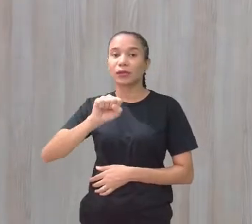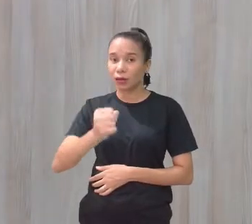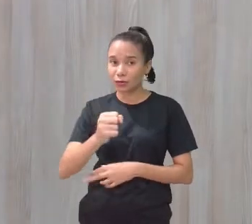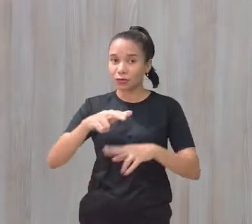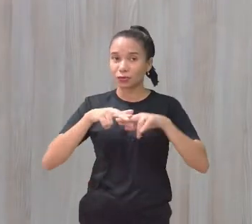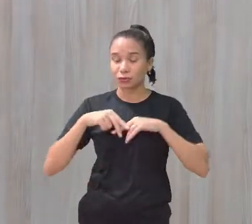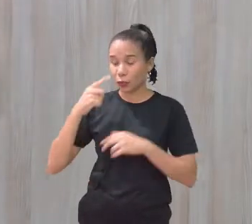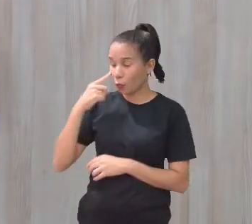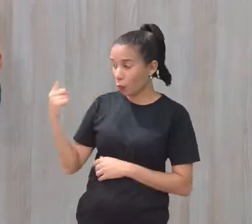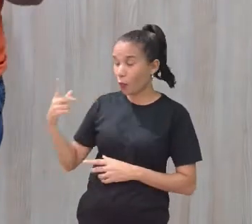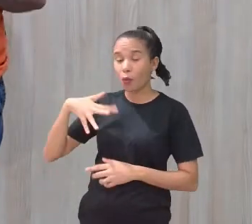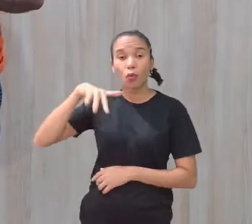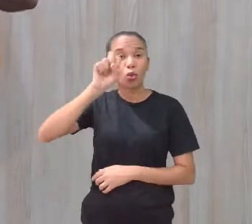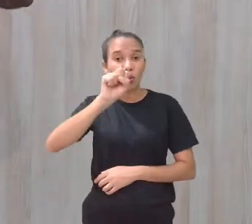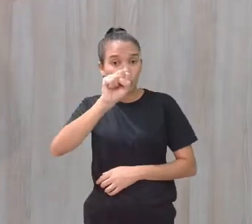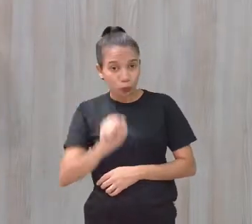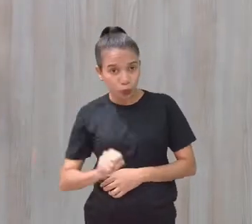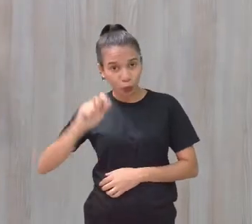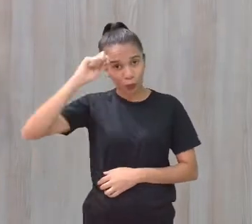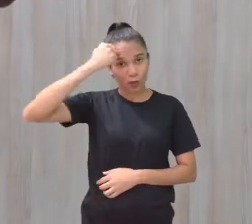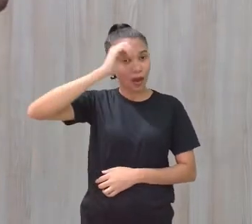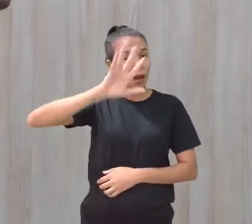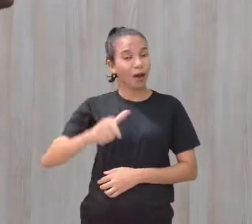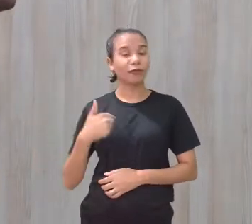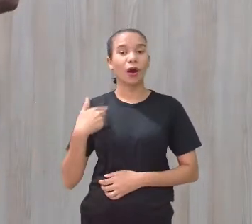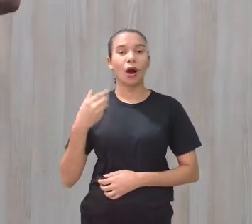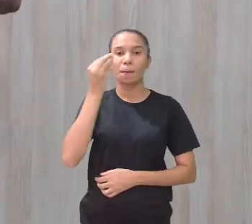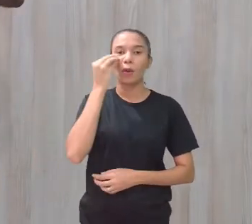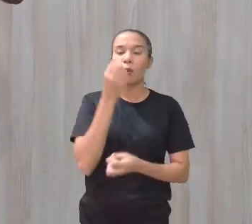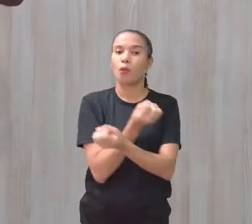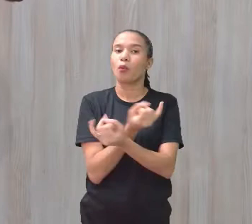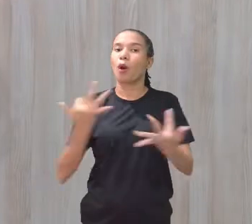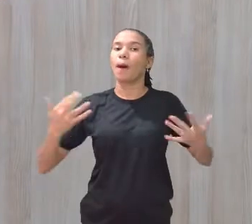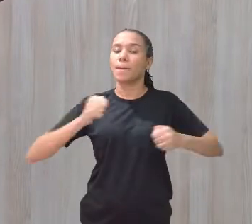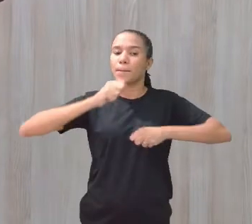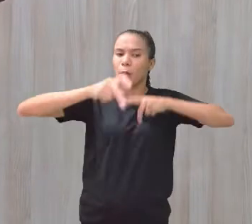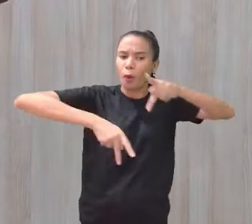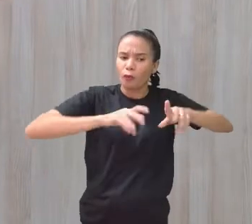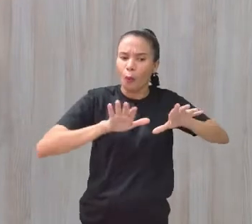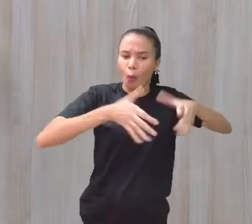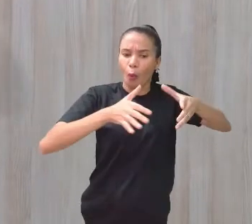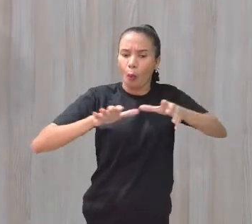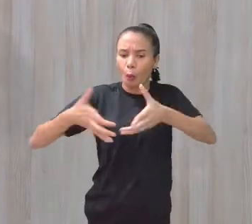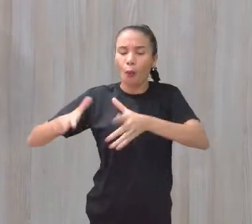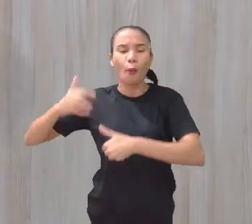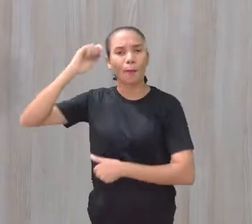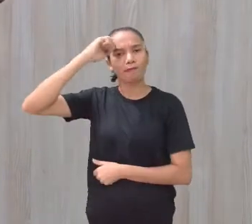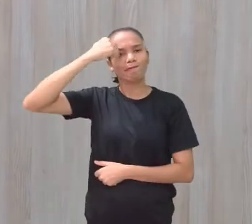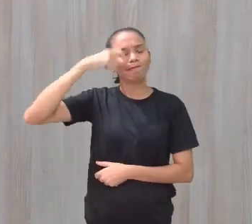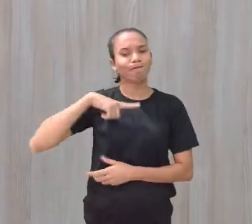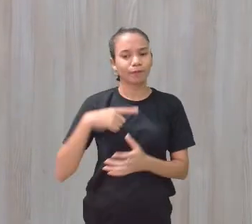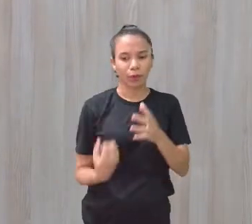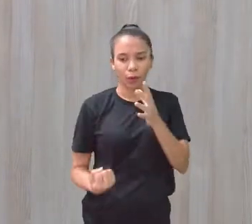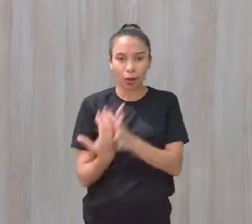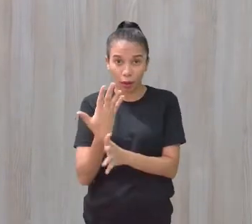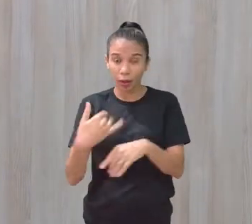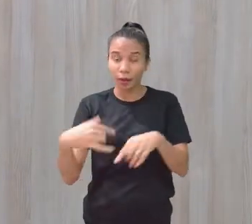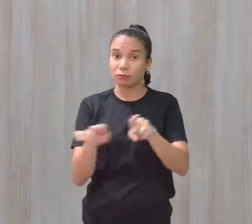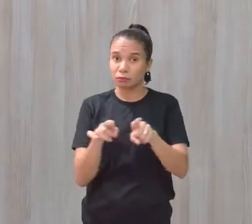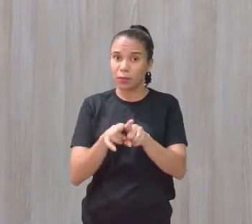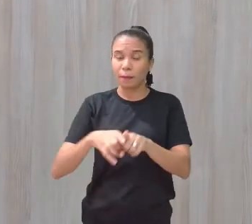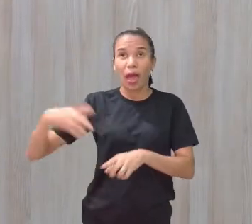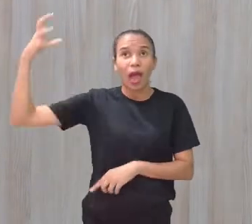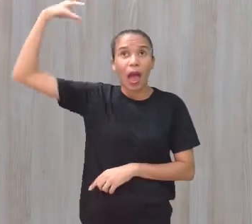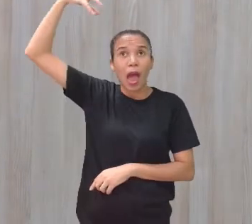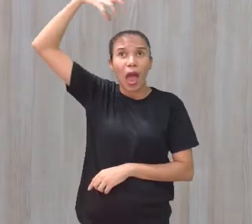sul, a gente vai observar aí uma grande quantidade de povos negros, né, que vão constituir inclusive